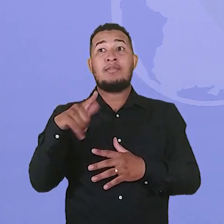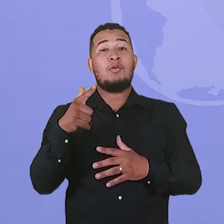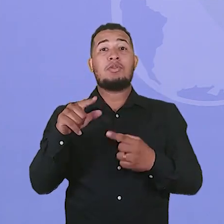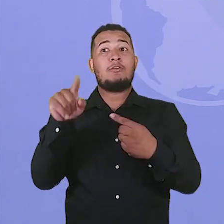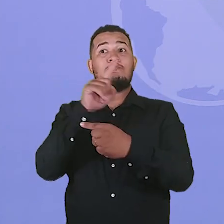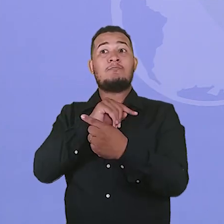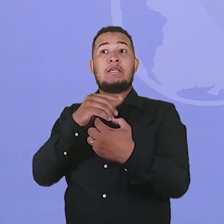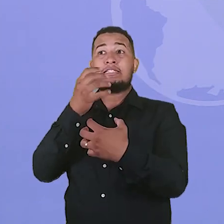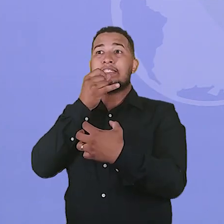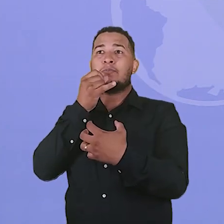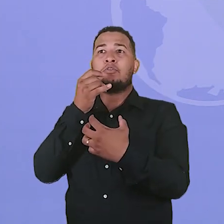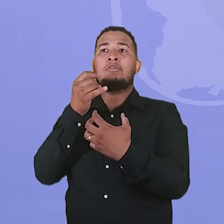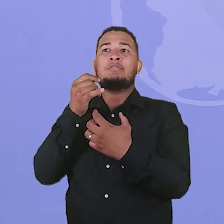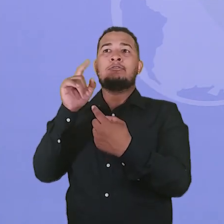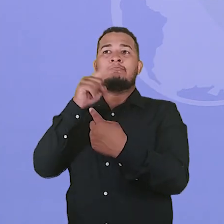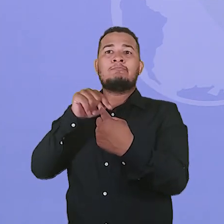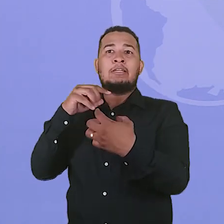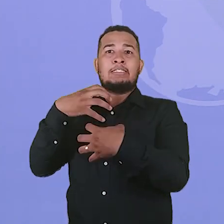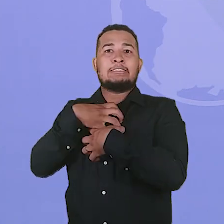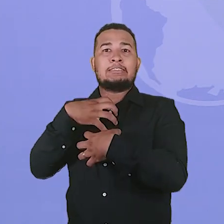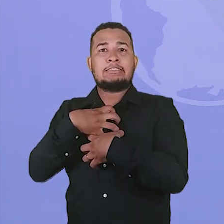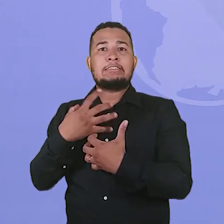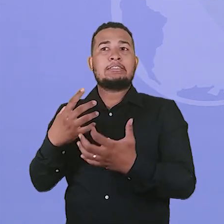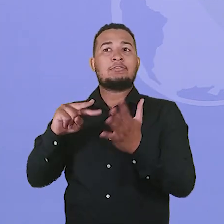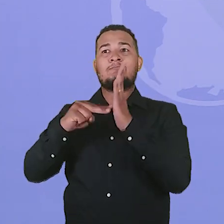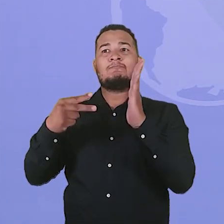possui intenção, não possui